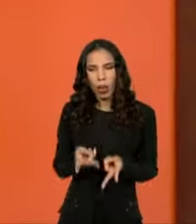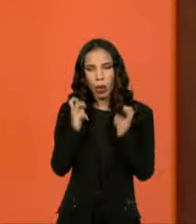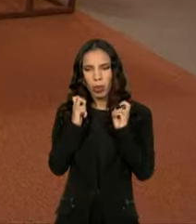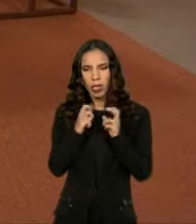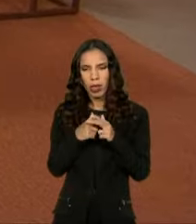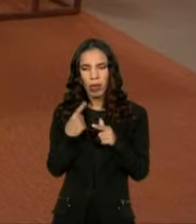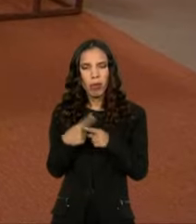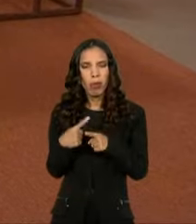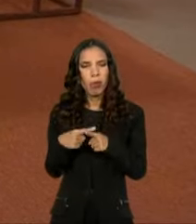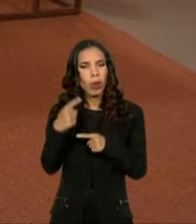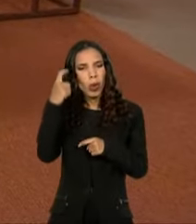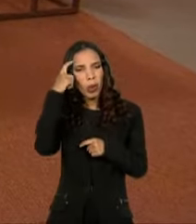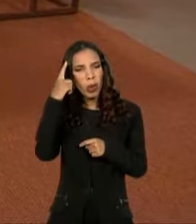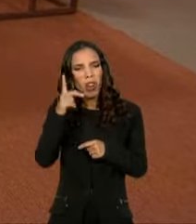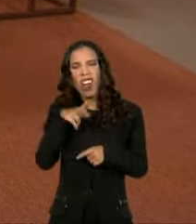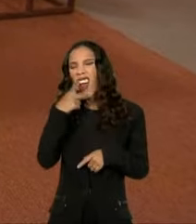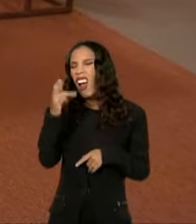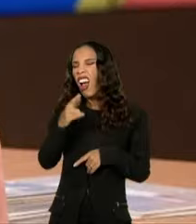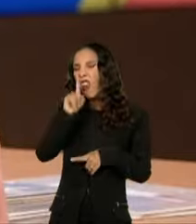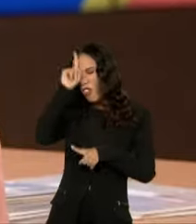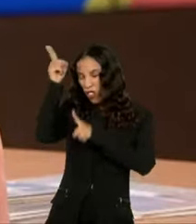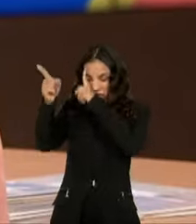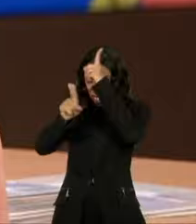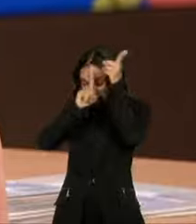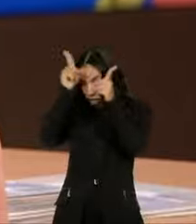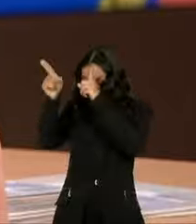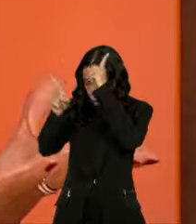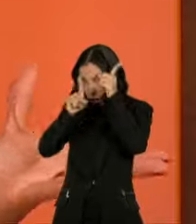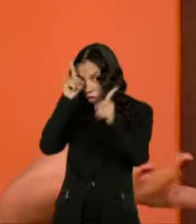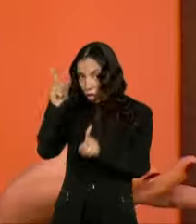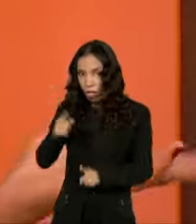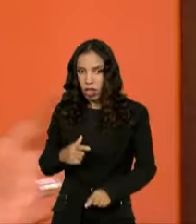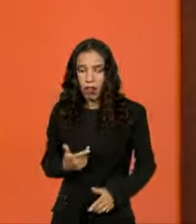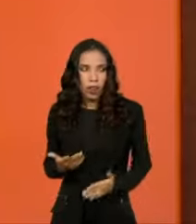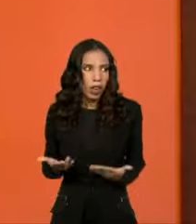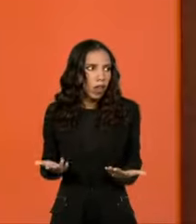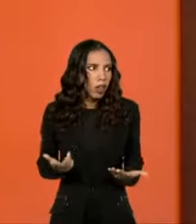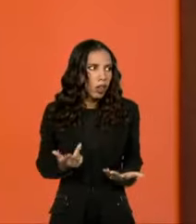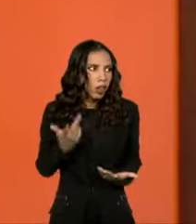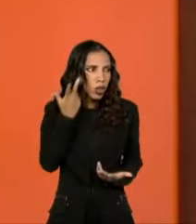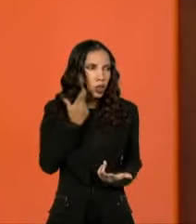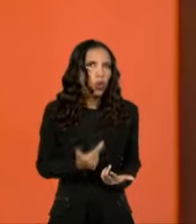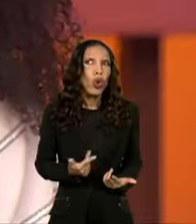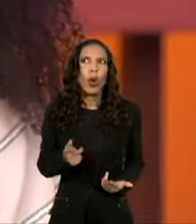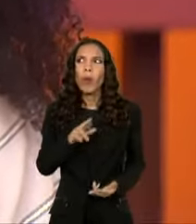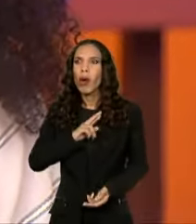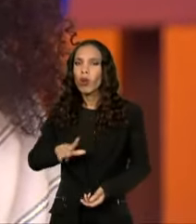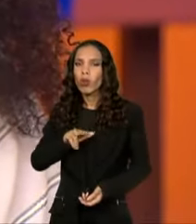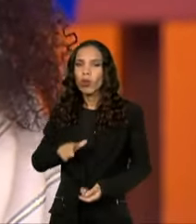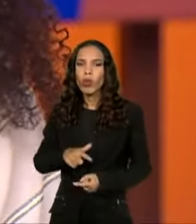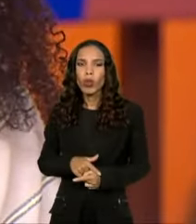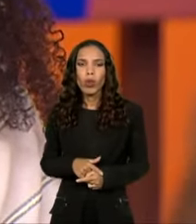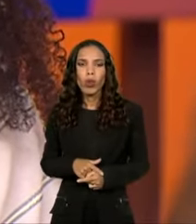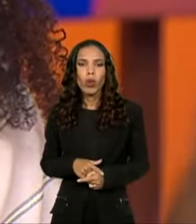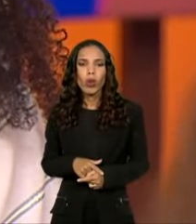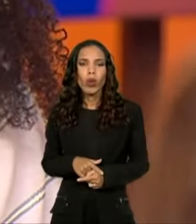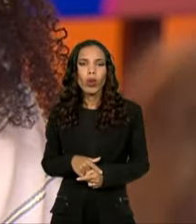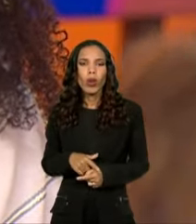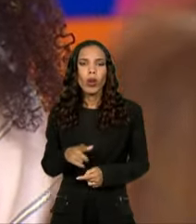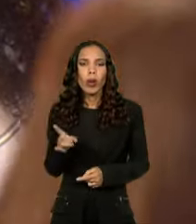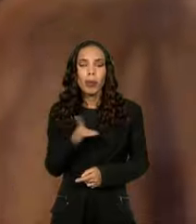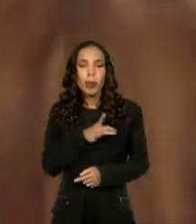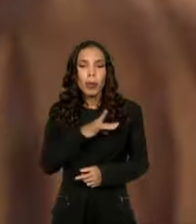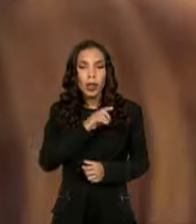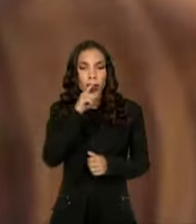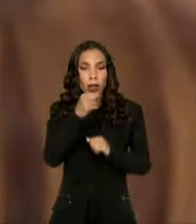fobia. Eu dava mil desculpas. Até que eu falei, gente, não tá normal isso, não. Agora, eu tinha medo de mar também,